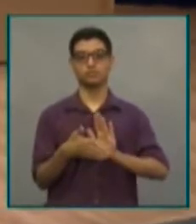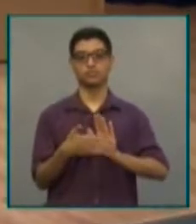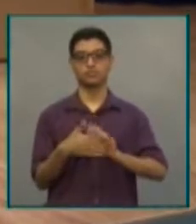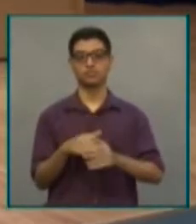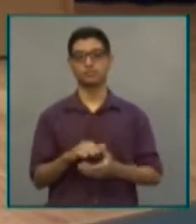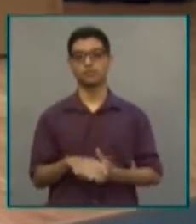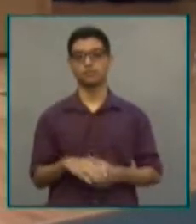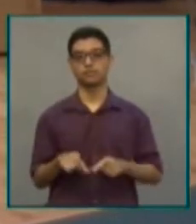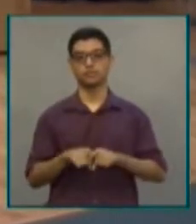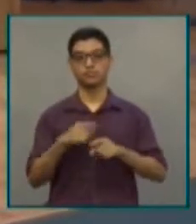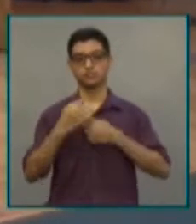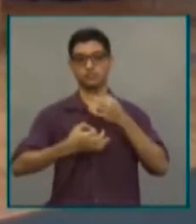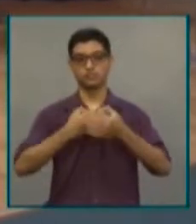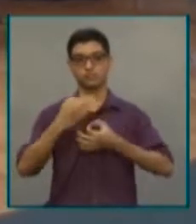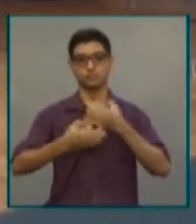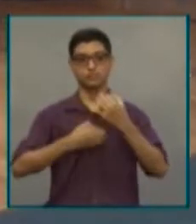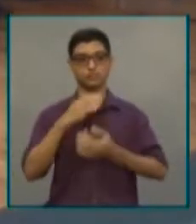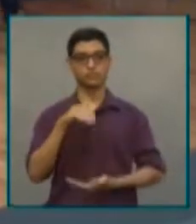finais.